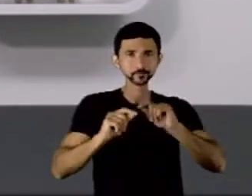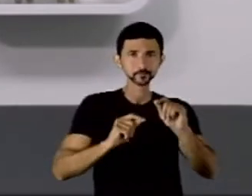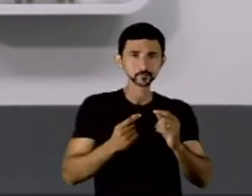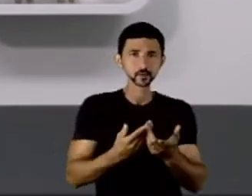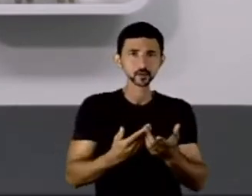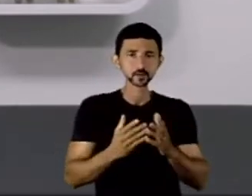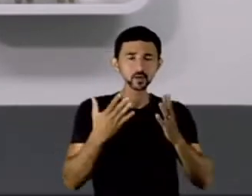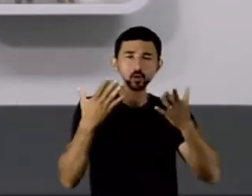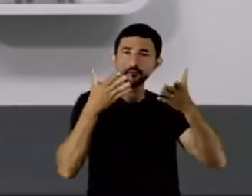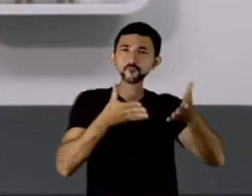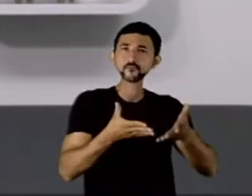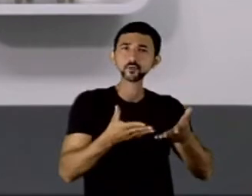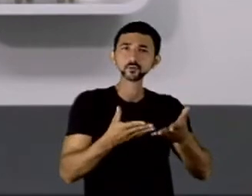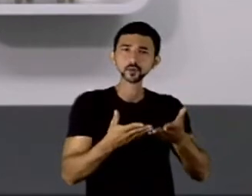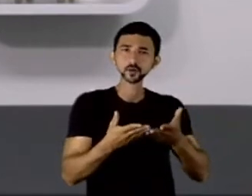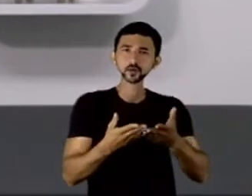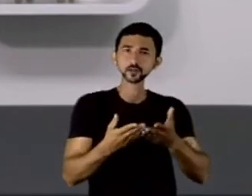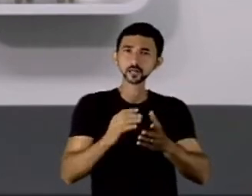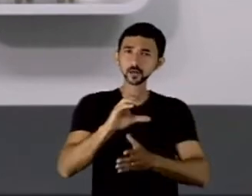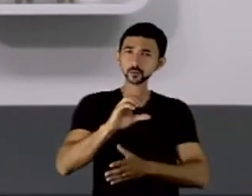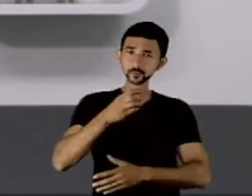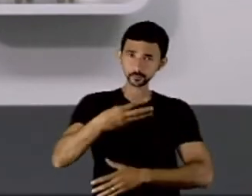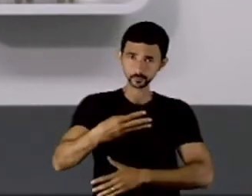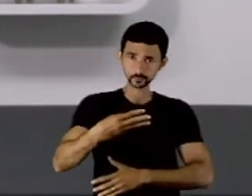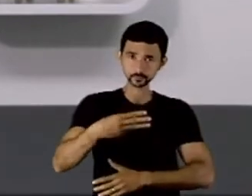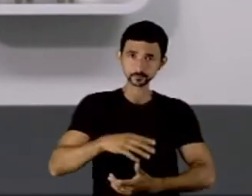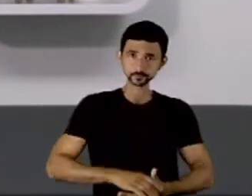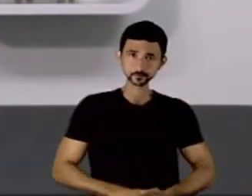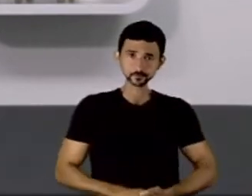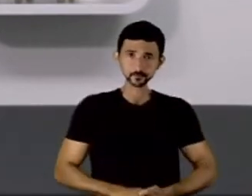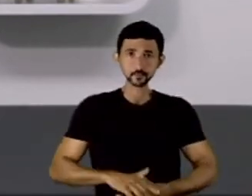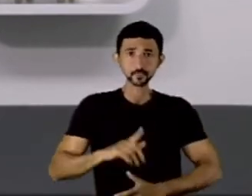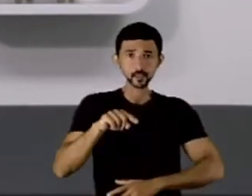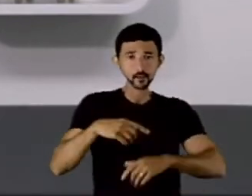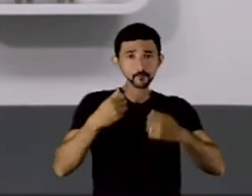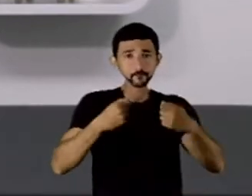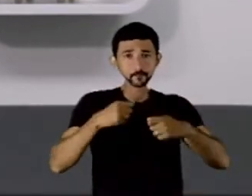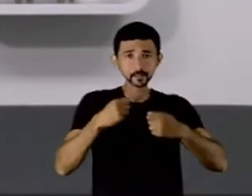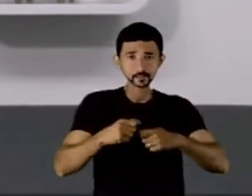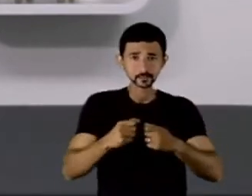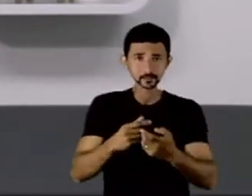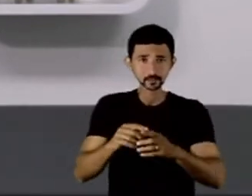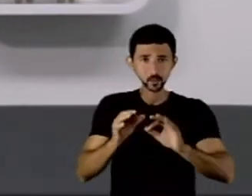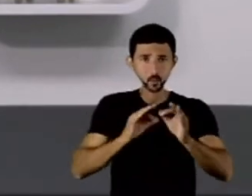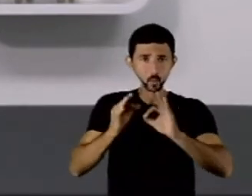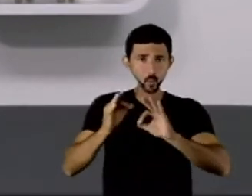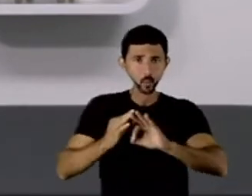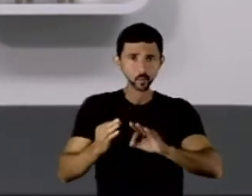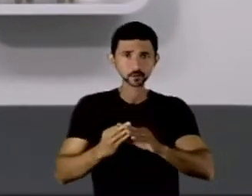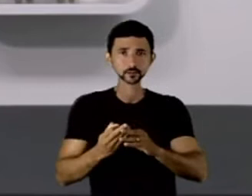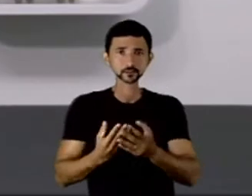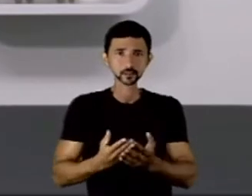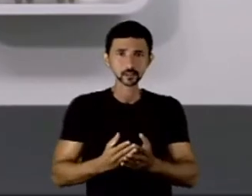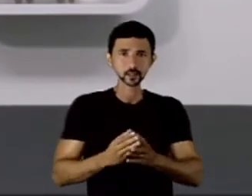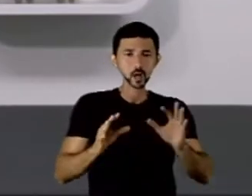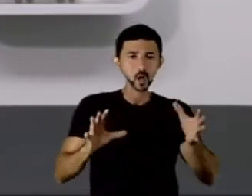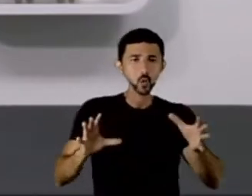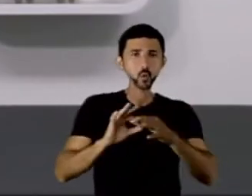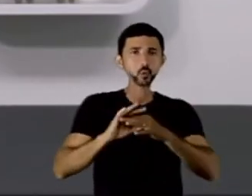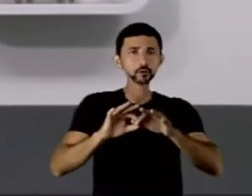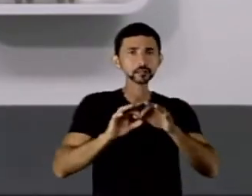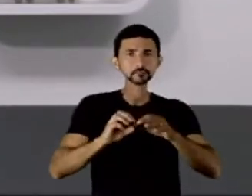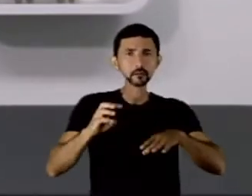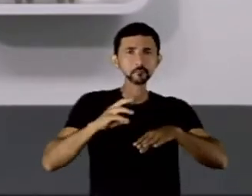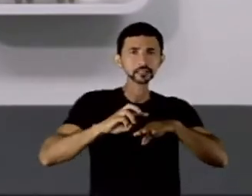que são voltadas ao ciclo C3, elas precisam atender um eixo que é